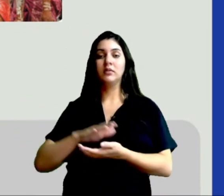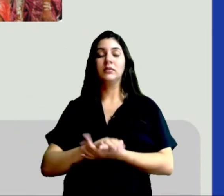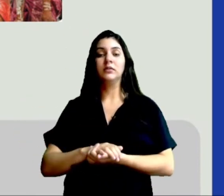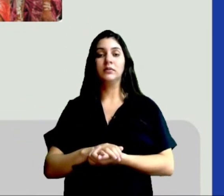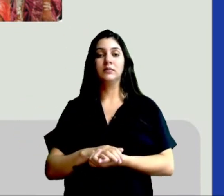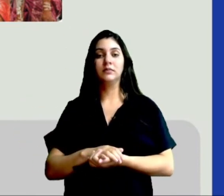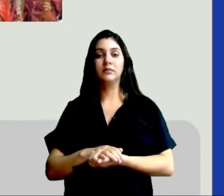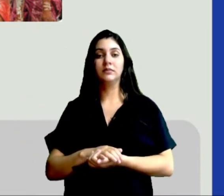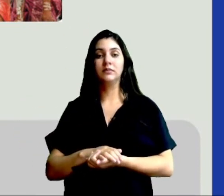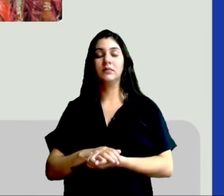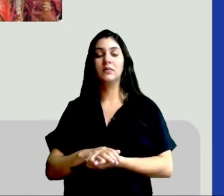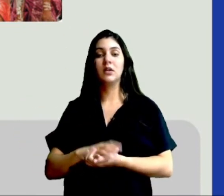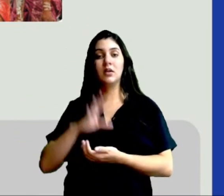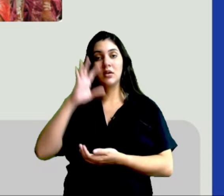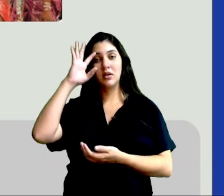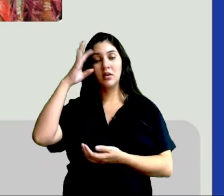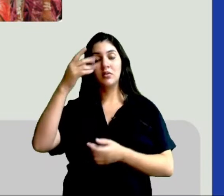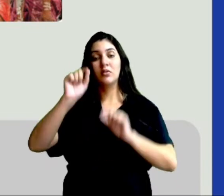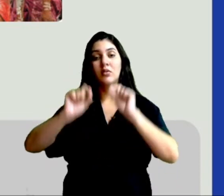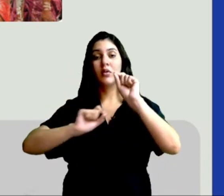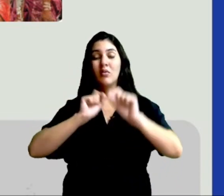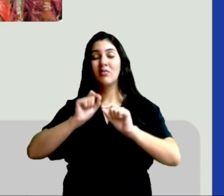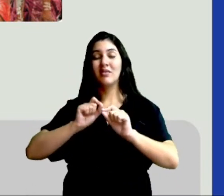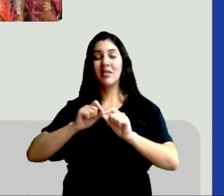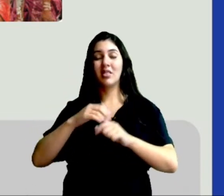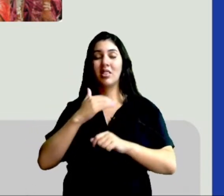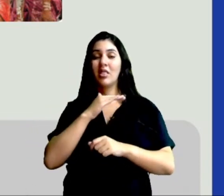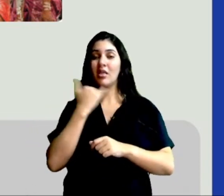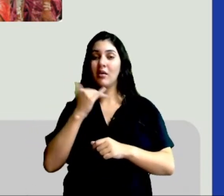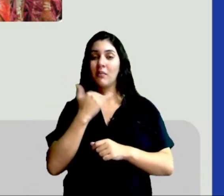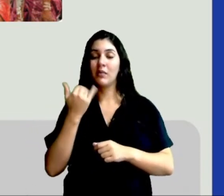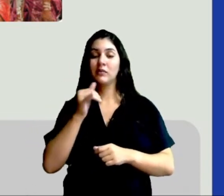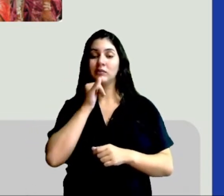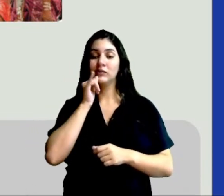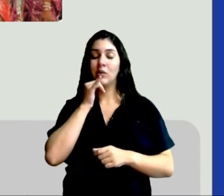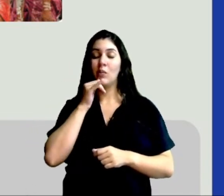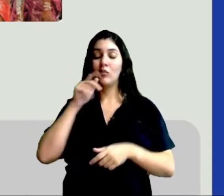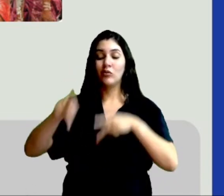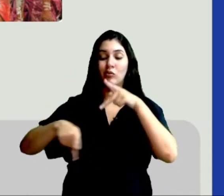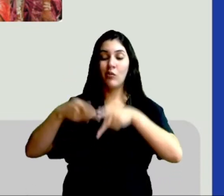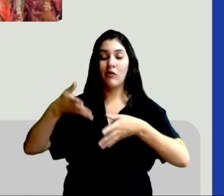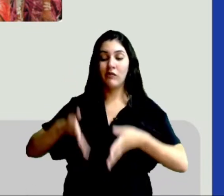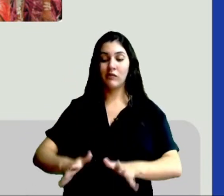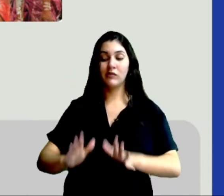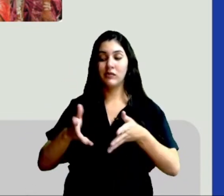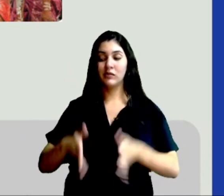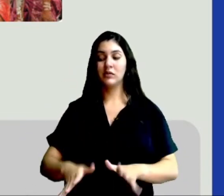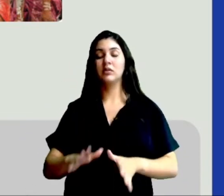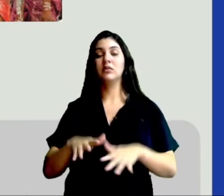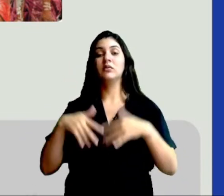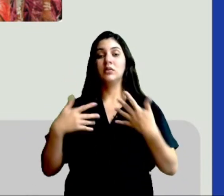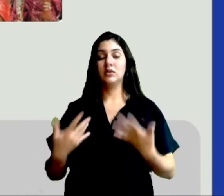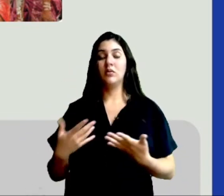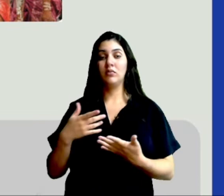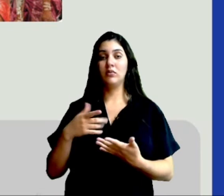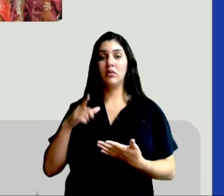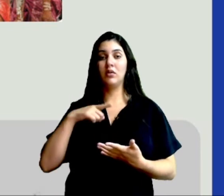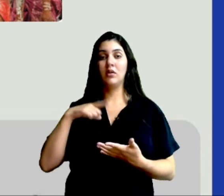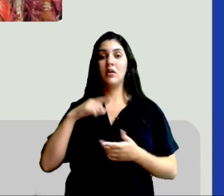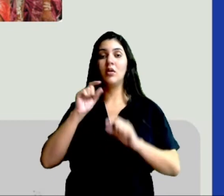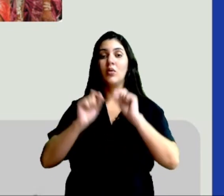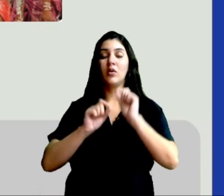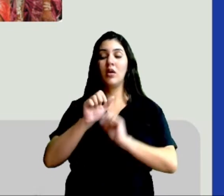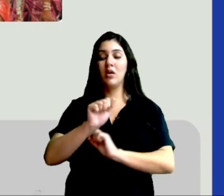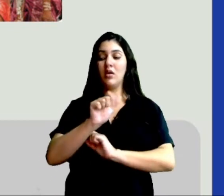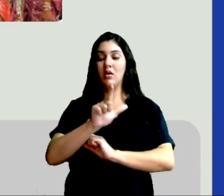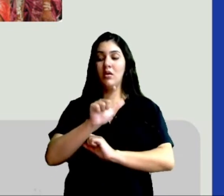britânicos resultaram no massacre dos povos nativos, os aborígenes. Então aqui são os aborígenes